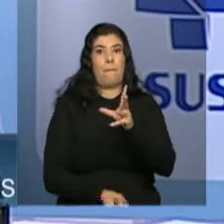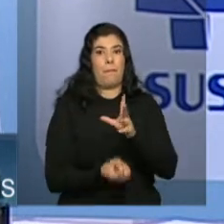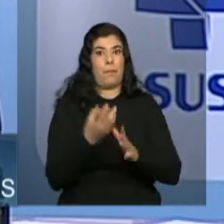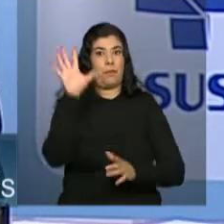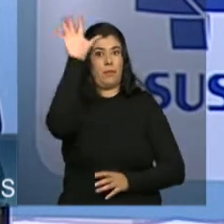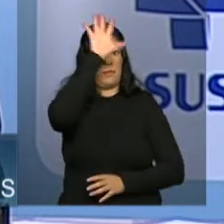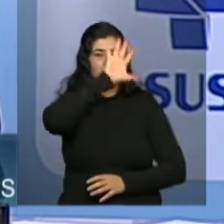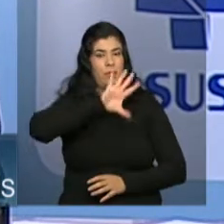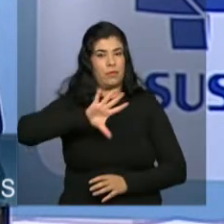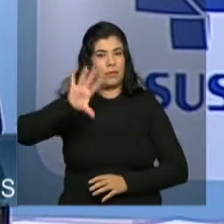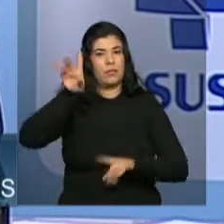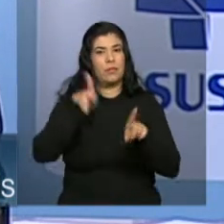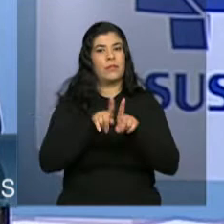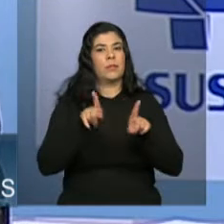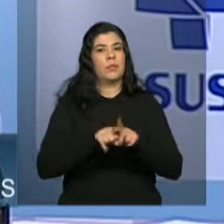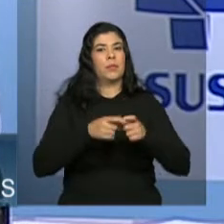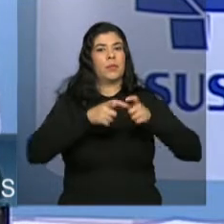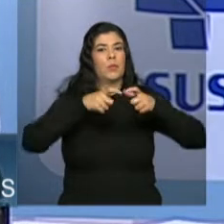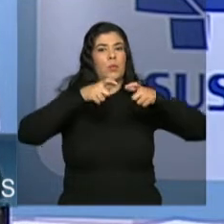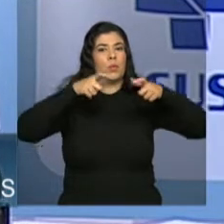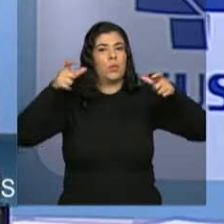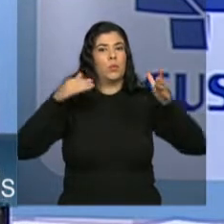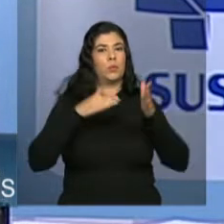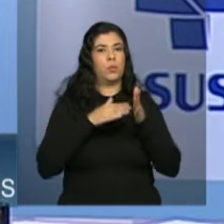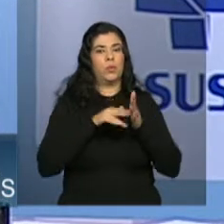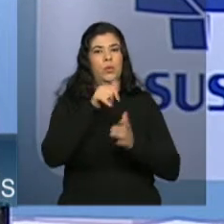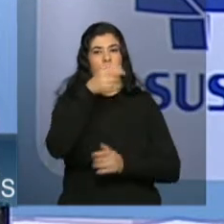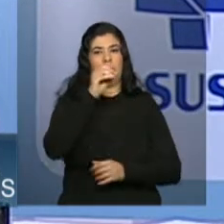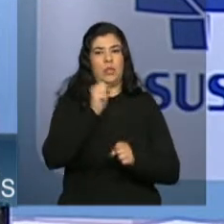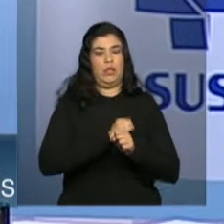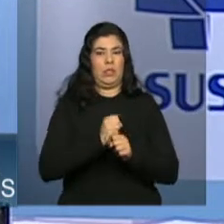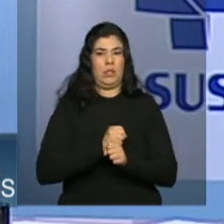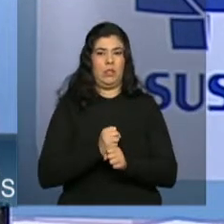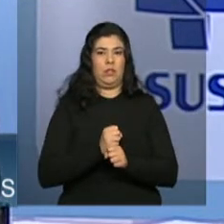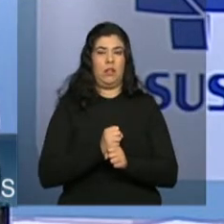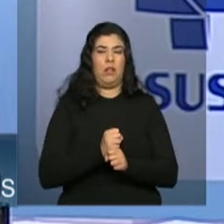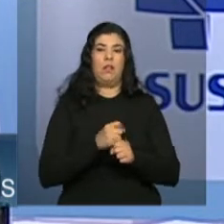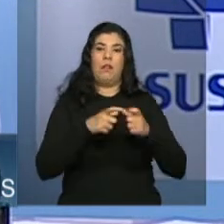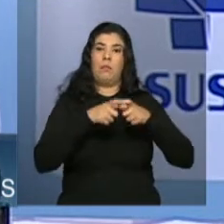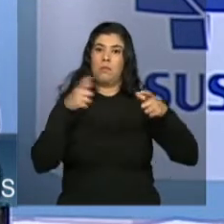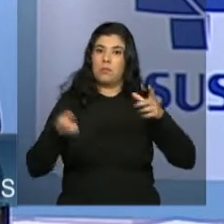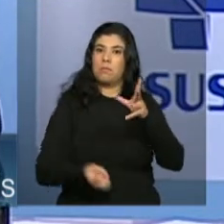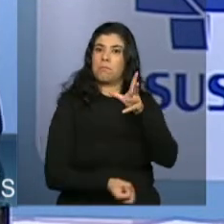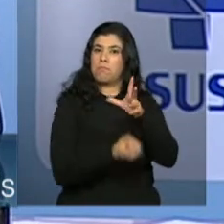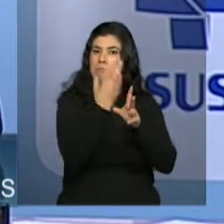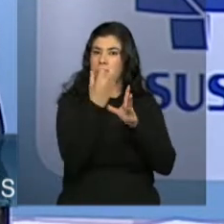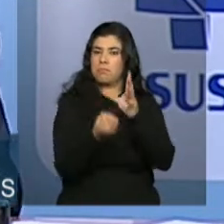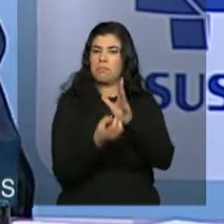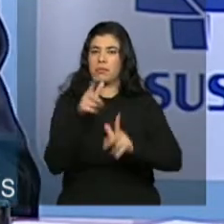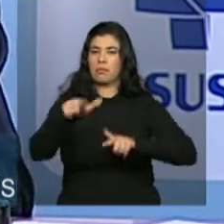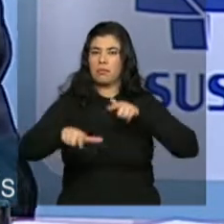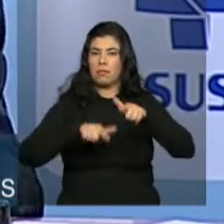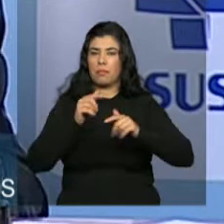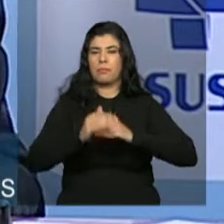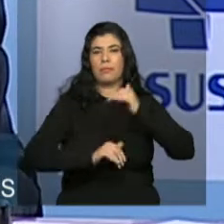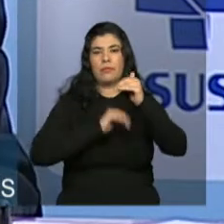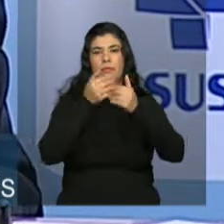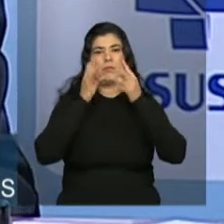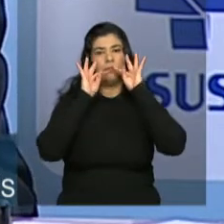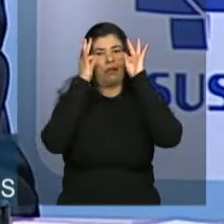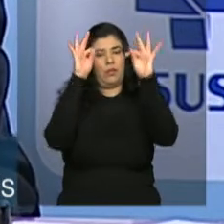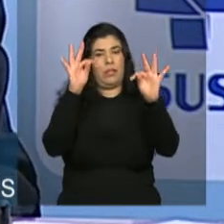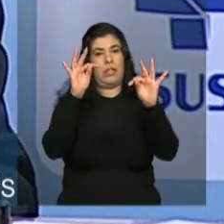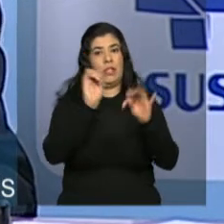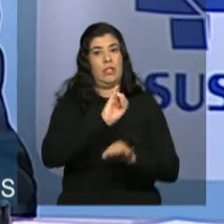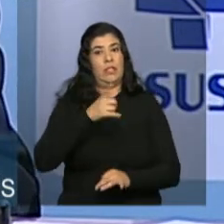Nacional do medicamento cresceu muito nos últimos 10 anos o que é bom para criar um emprego no Brasil devolver o tecnologicamente Mas a gente não